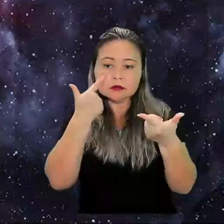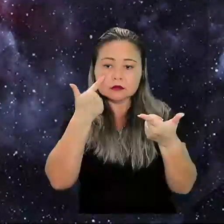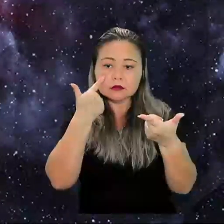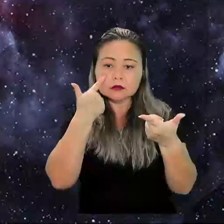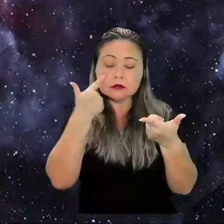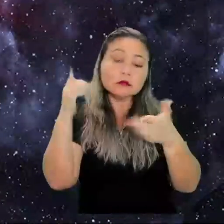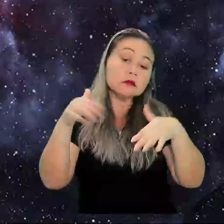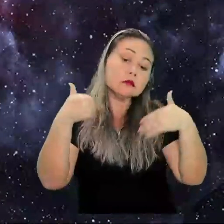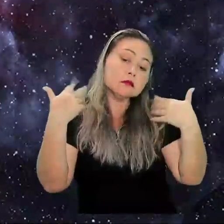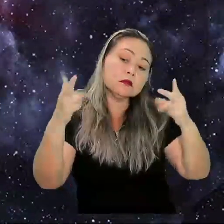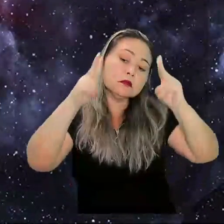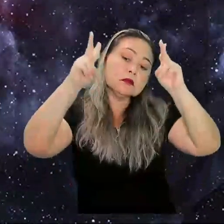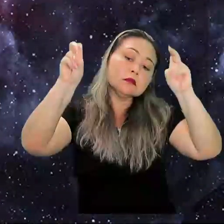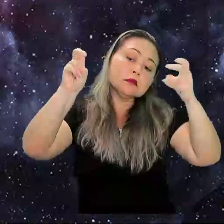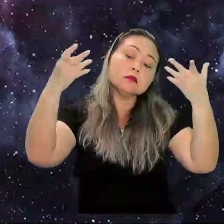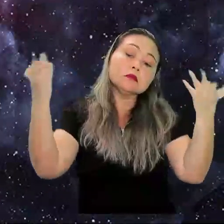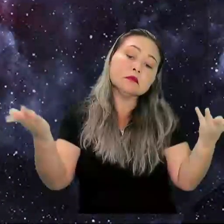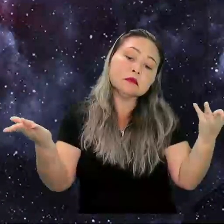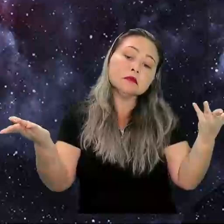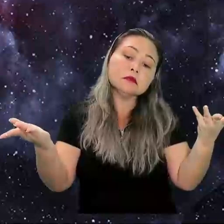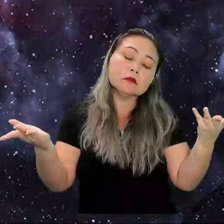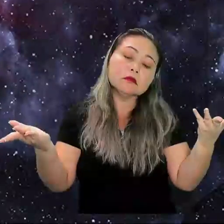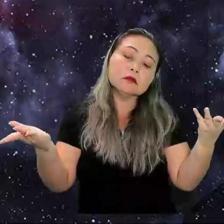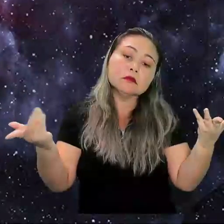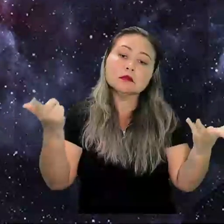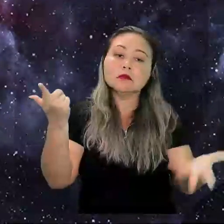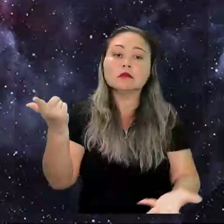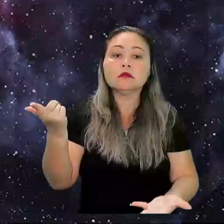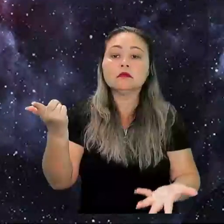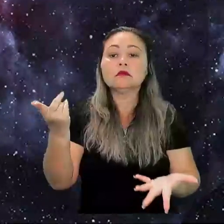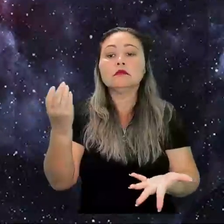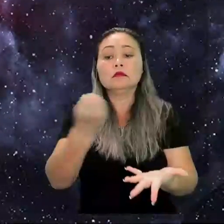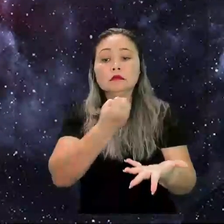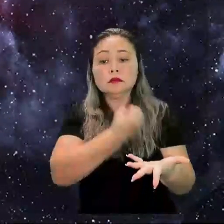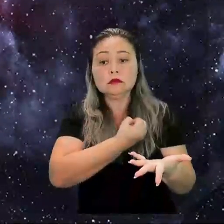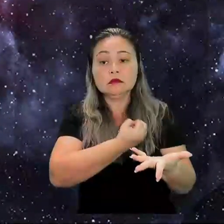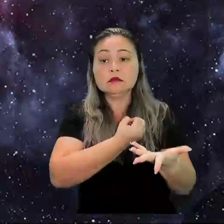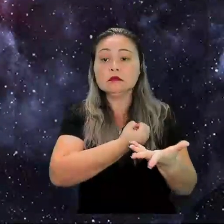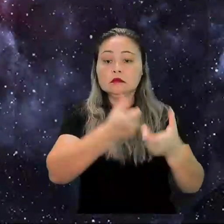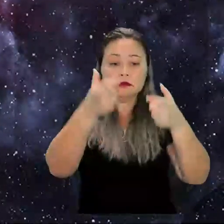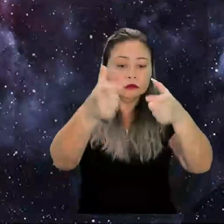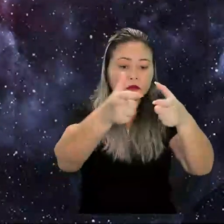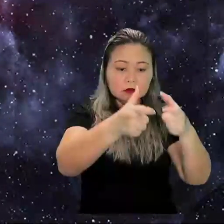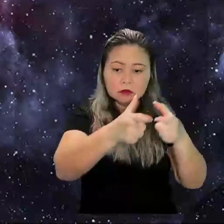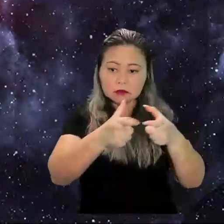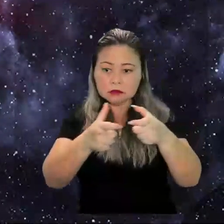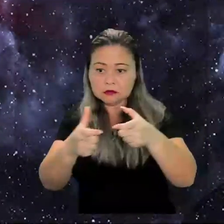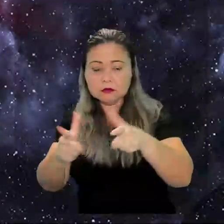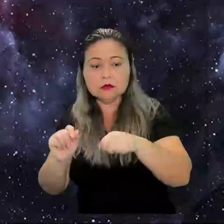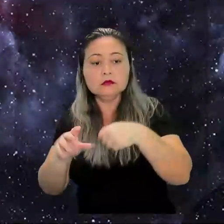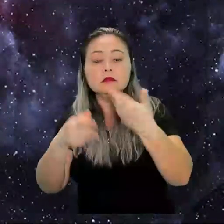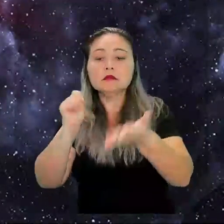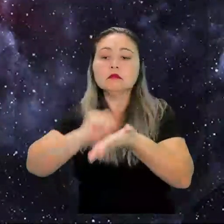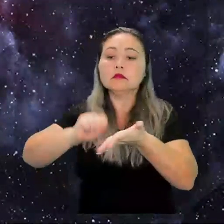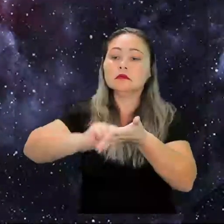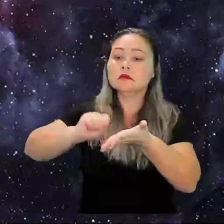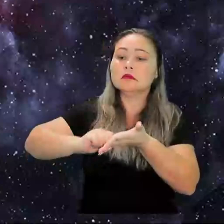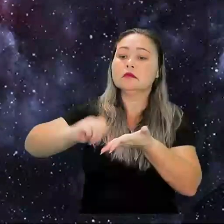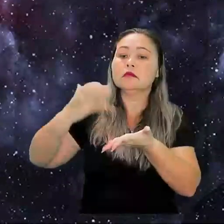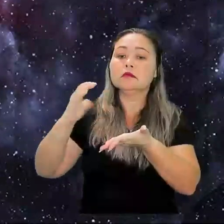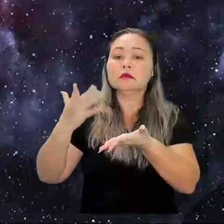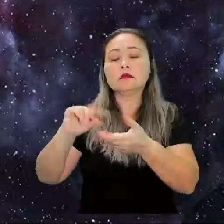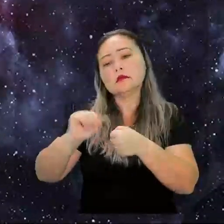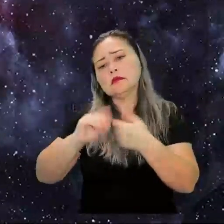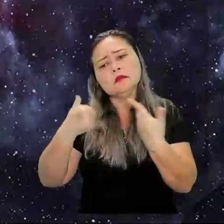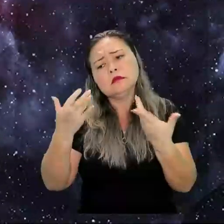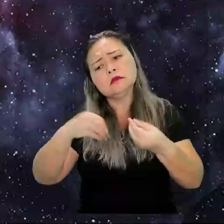que quais assuntos foram abordados, gente? Olha lá, valor posicional. Valor posicional. Falando de notação científica, né?